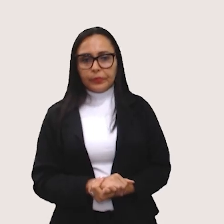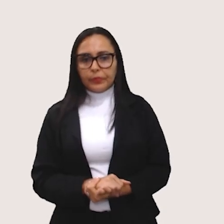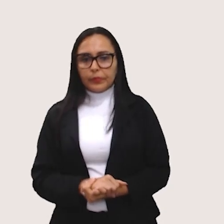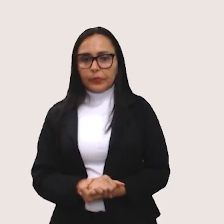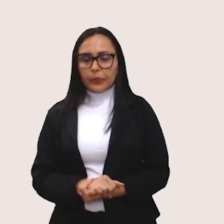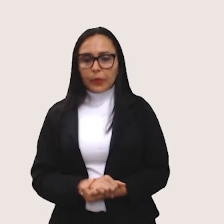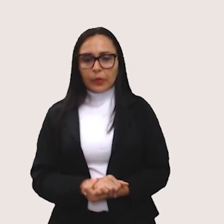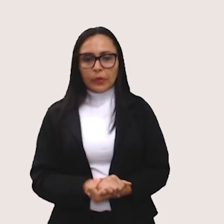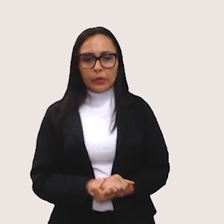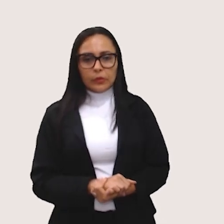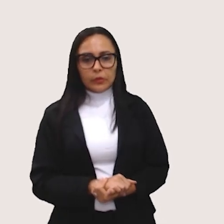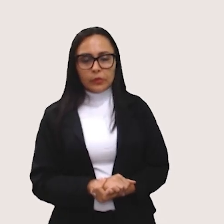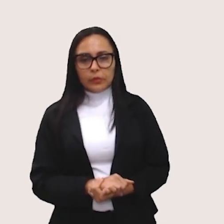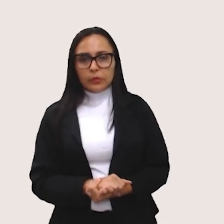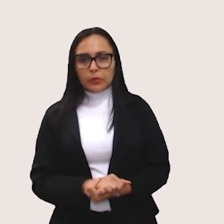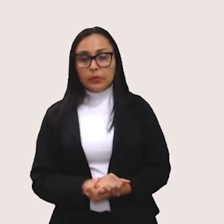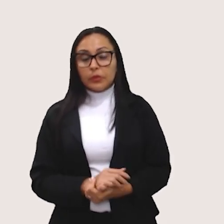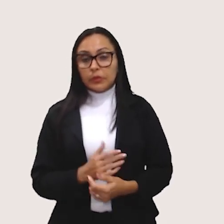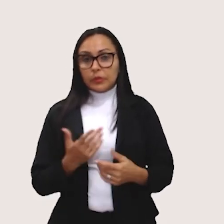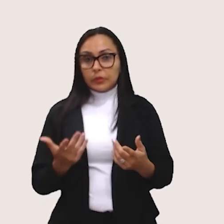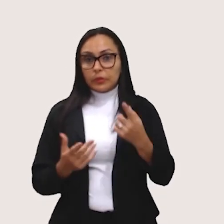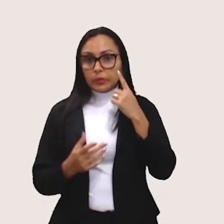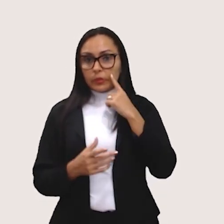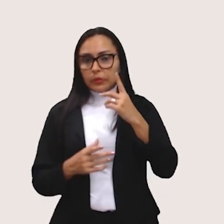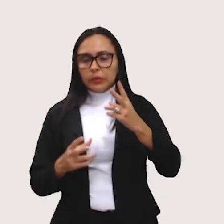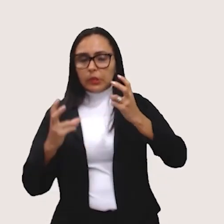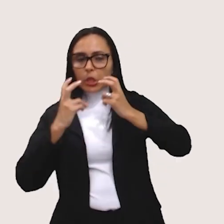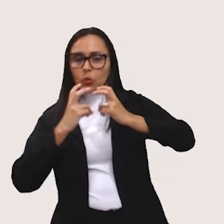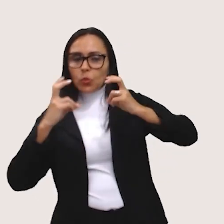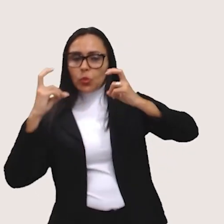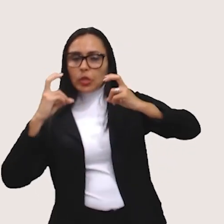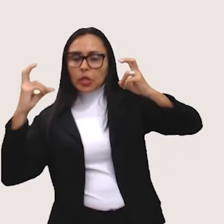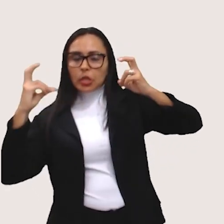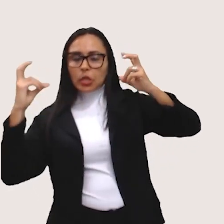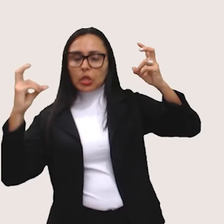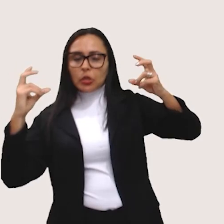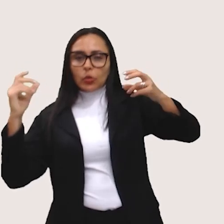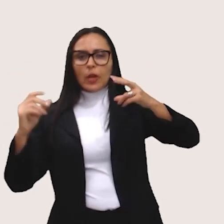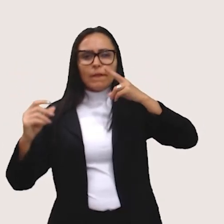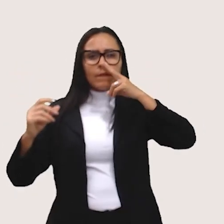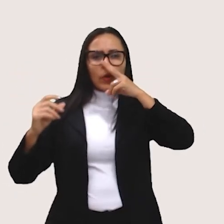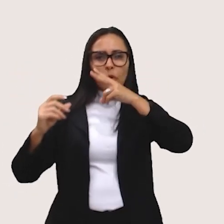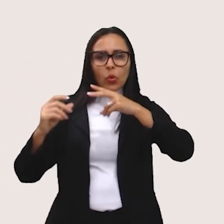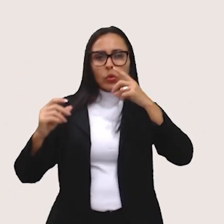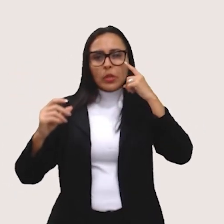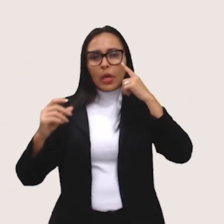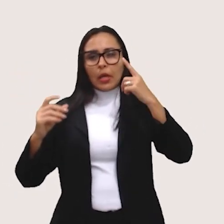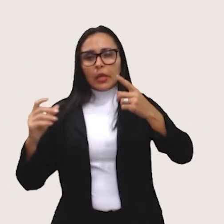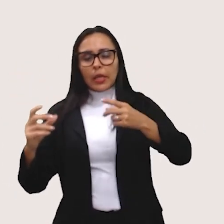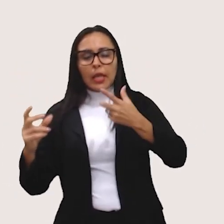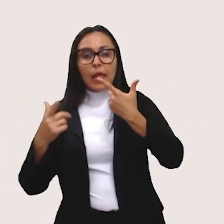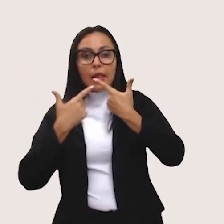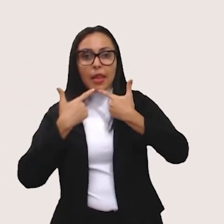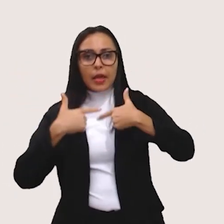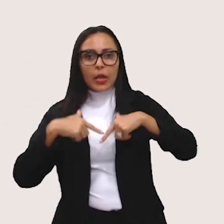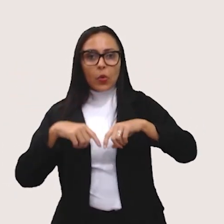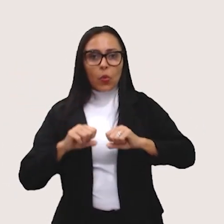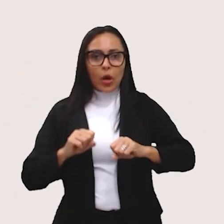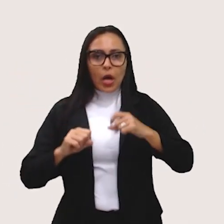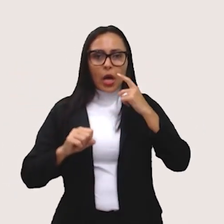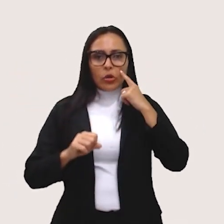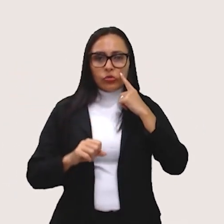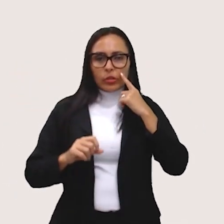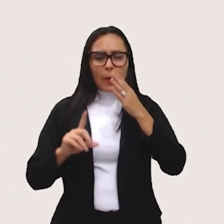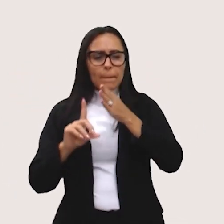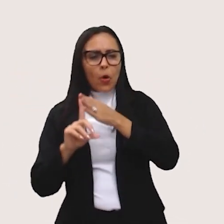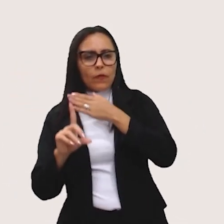eterno. Então, sempre aquela tendência do grito, da força, né? É isso que ele dizia, aquela linguagem da bofetada, para chamar